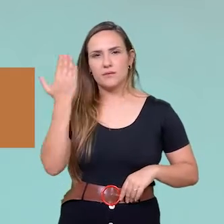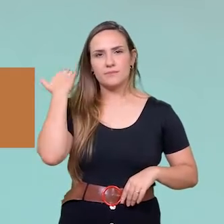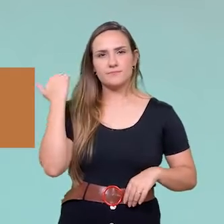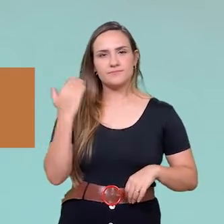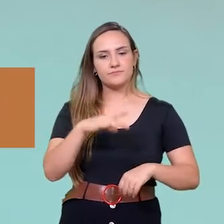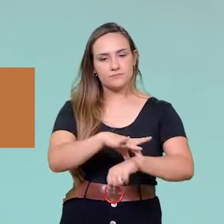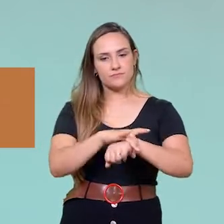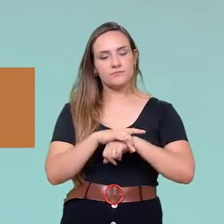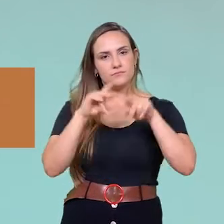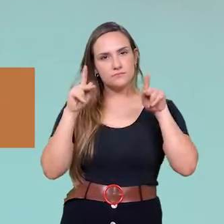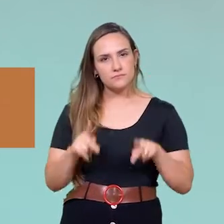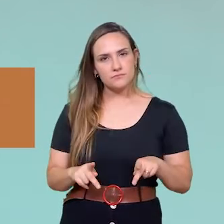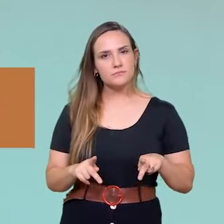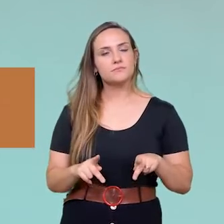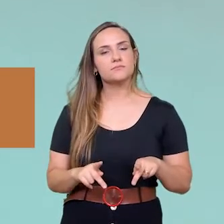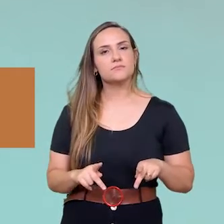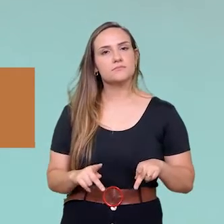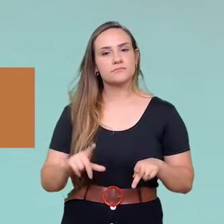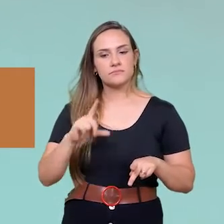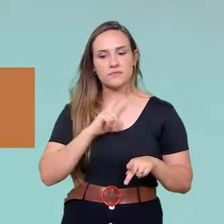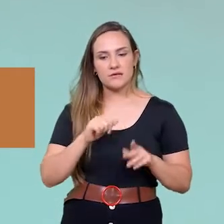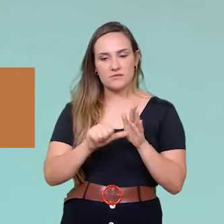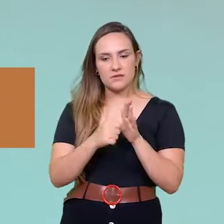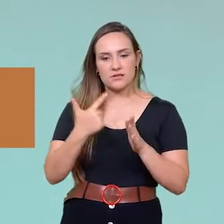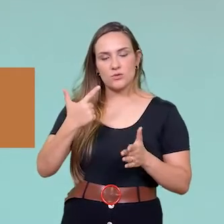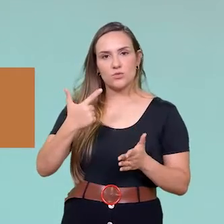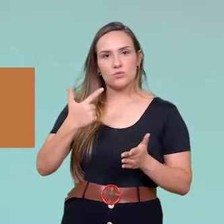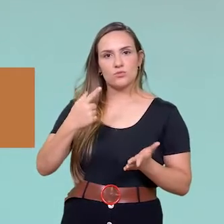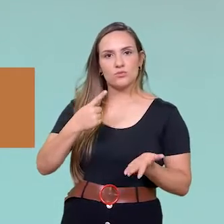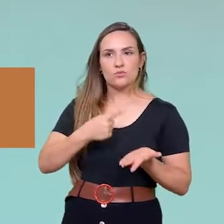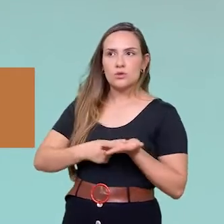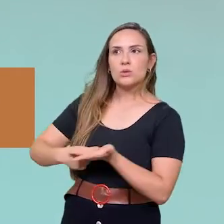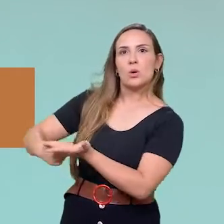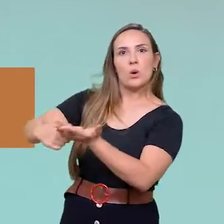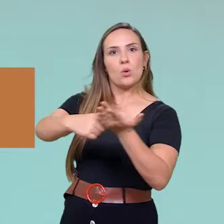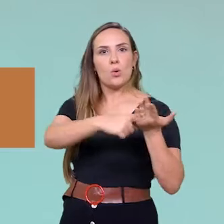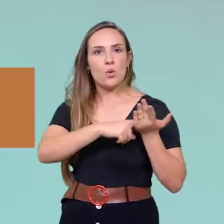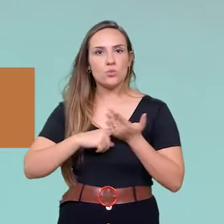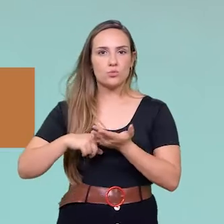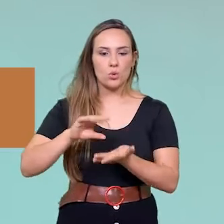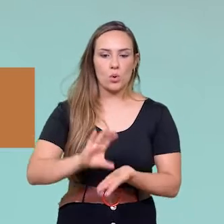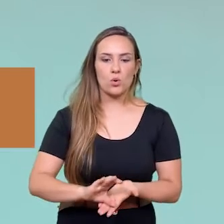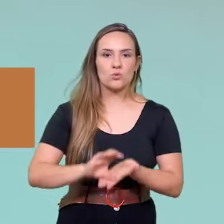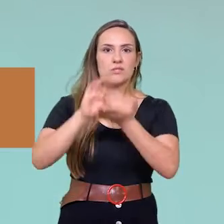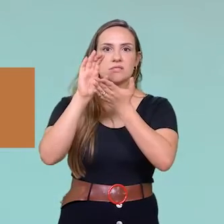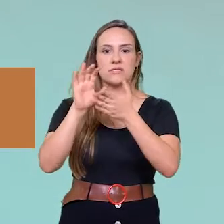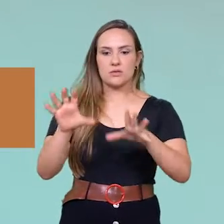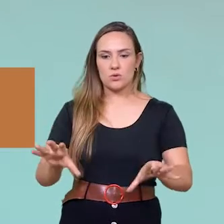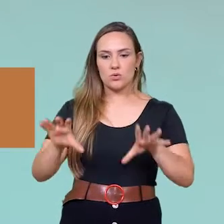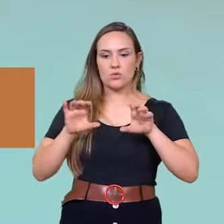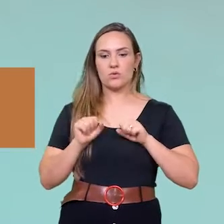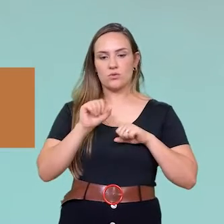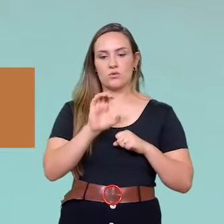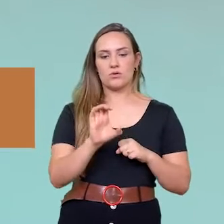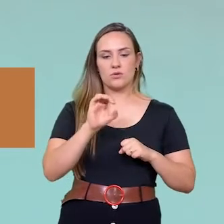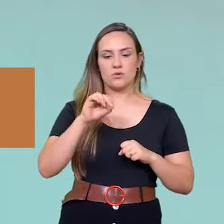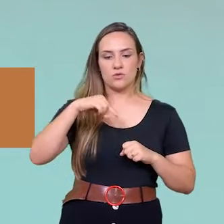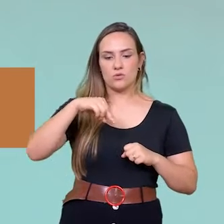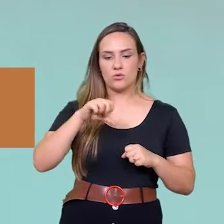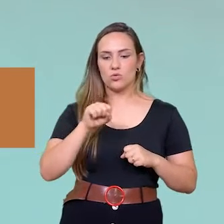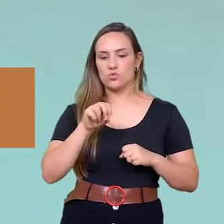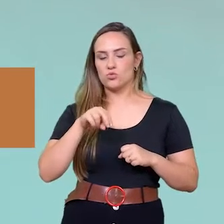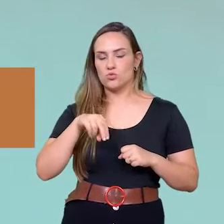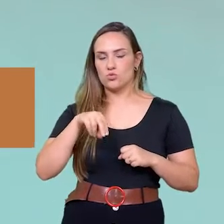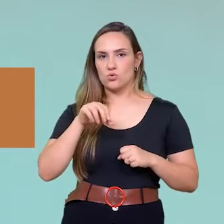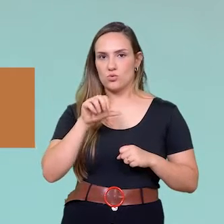Recentemente, a Defensoria participou do 2º encontro dos Conselhos de Consumidores do Centro-Oeste. Ele foi realizado pelo Conselho dos Consumidores